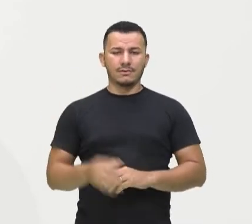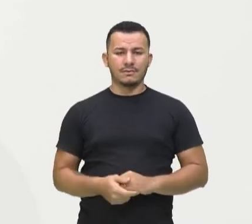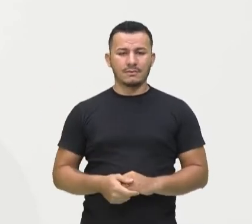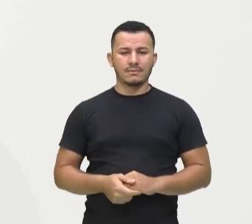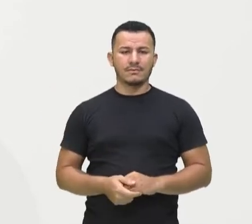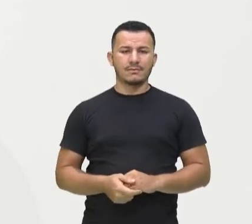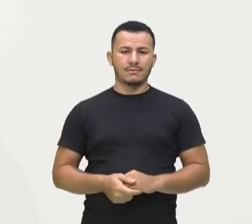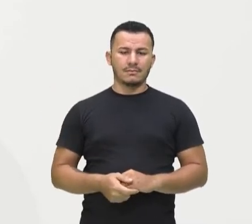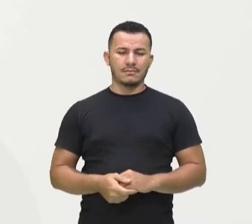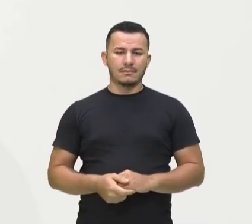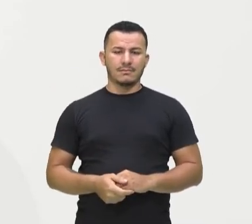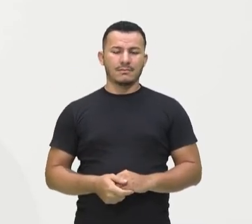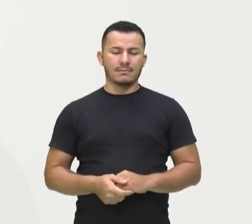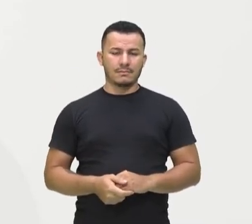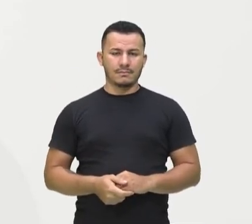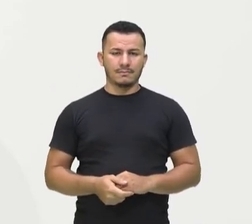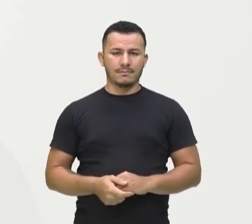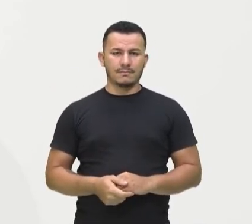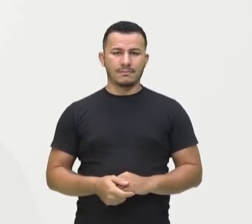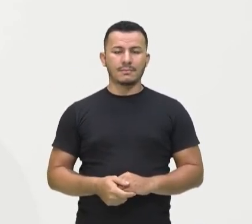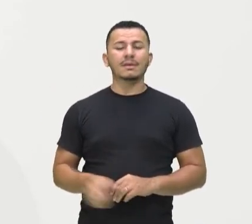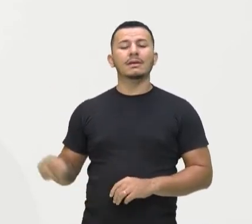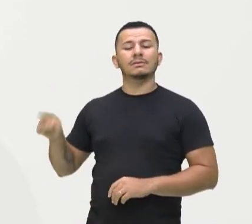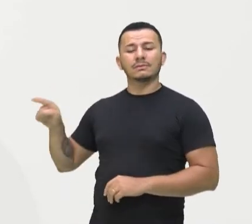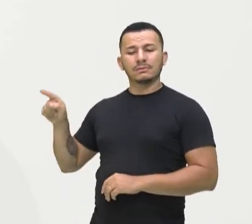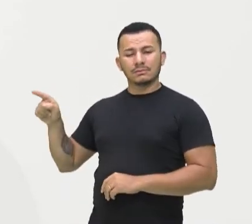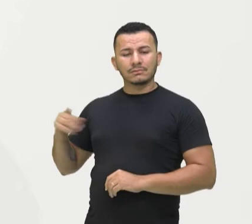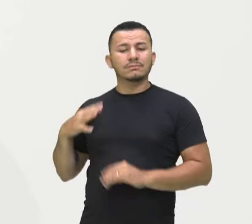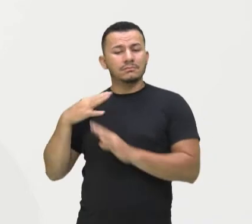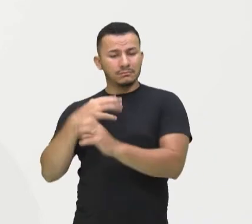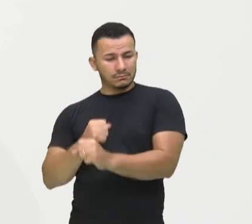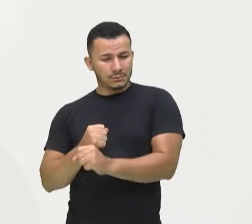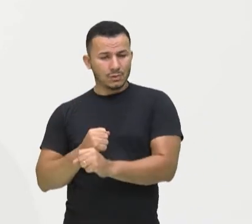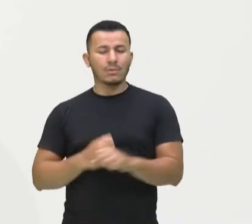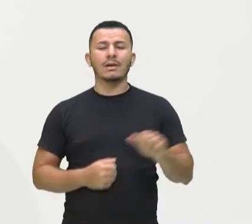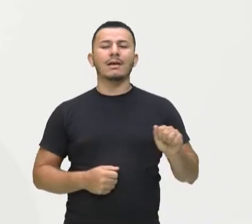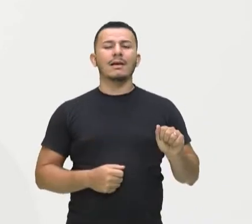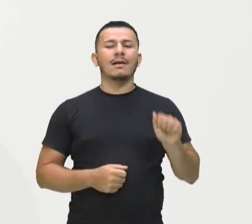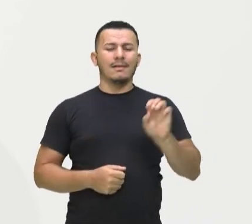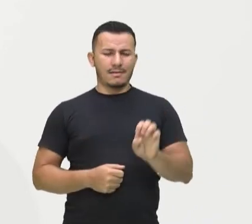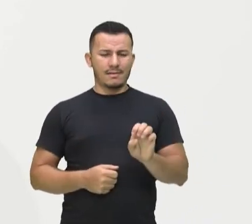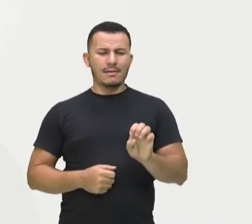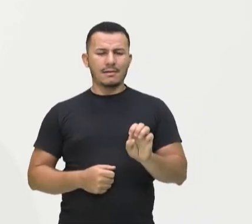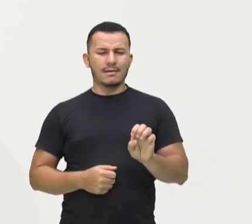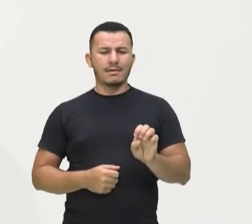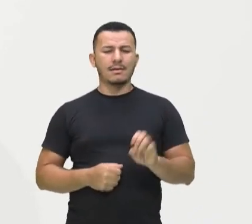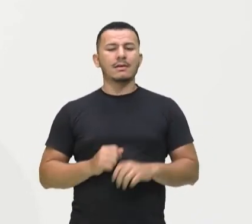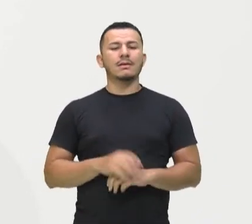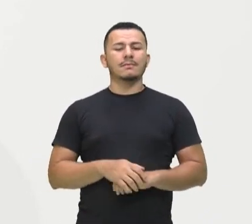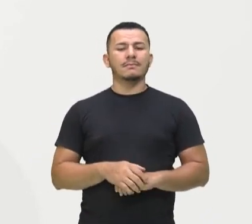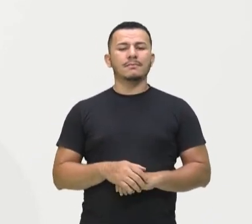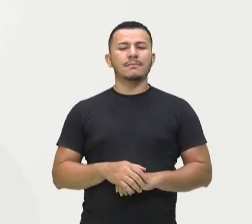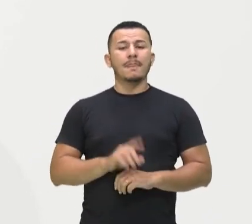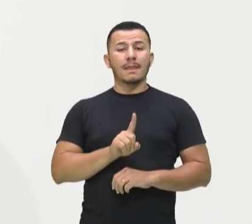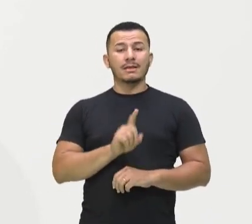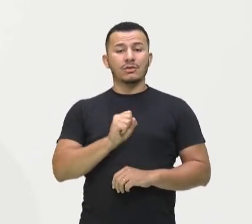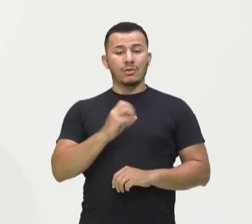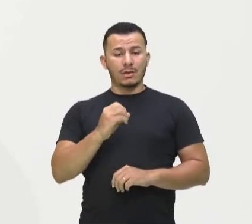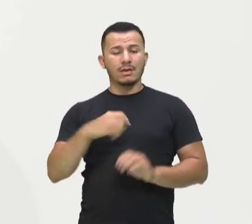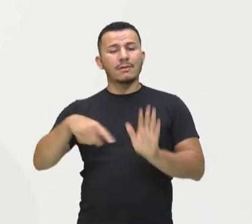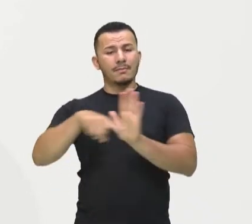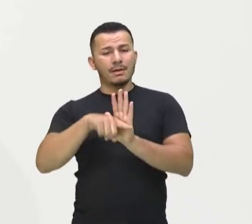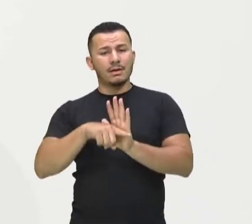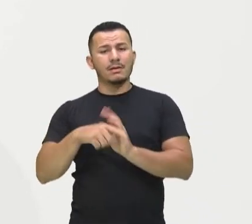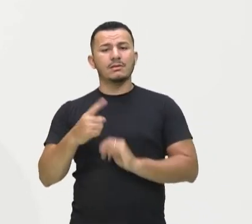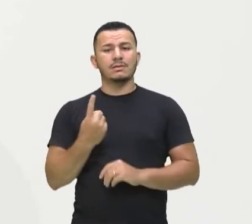120 graus. E aí, então, a gente chega numa conclusão que o ângulo externo é igual a